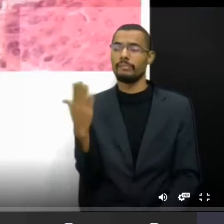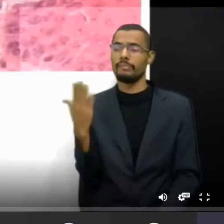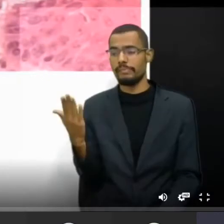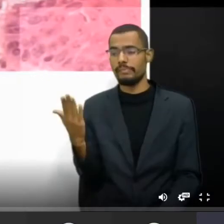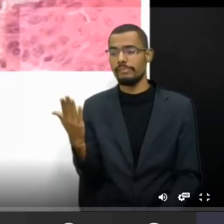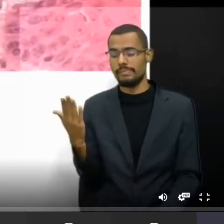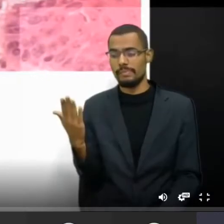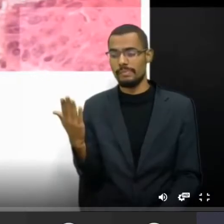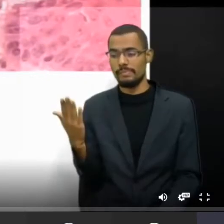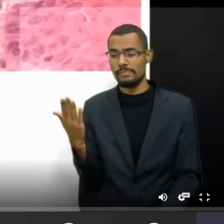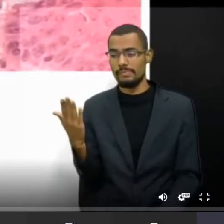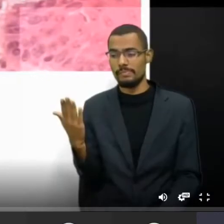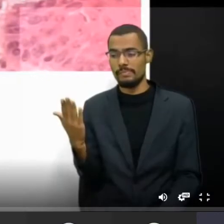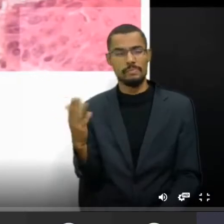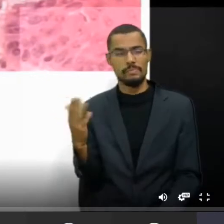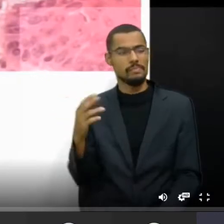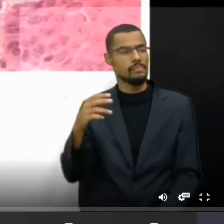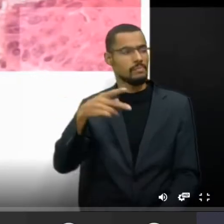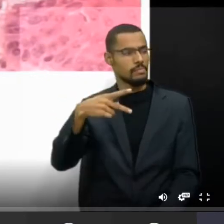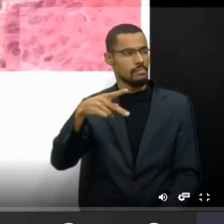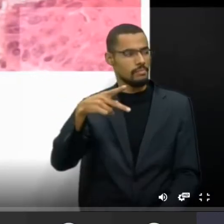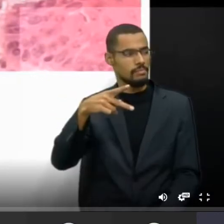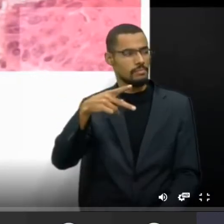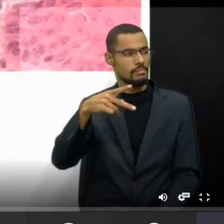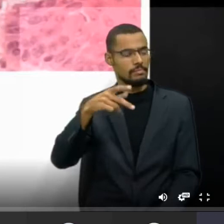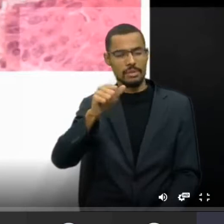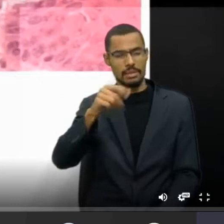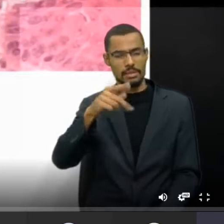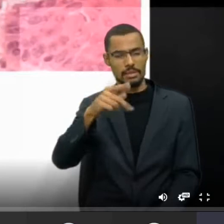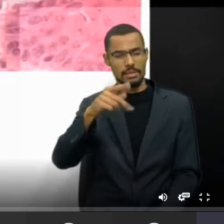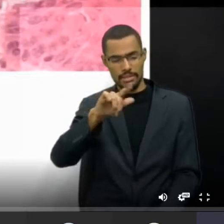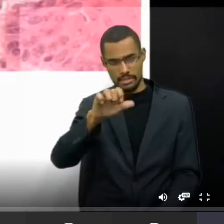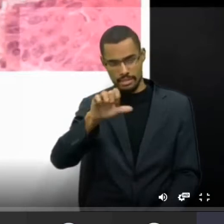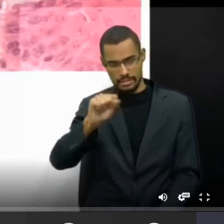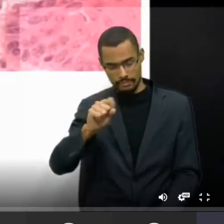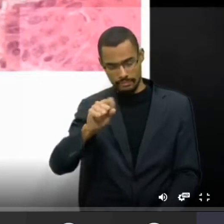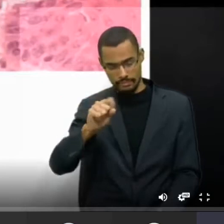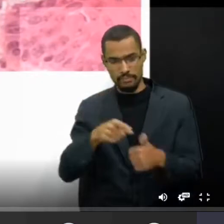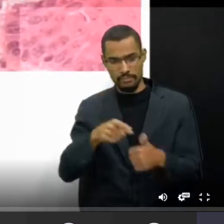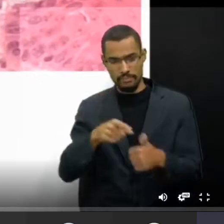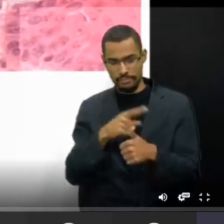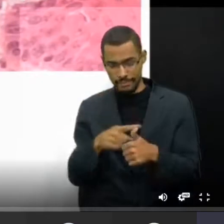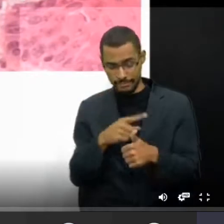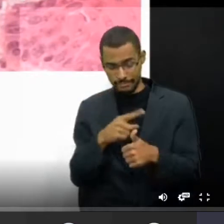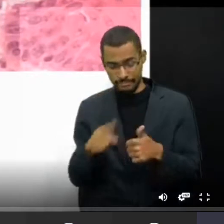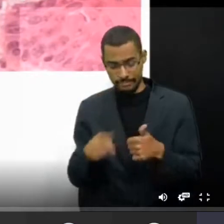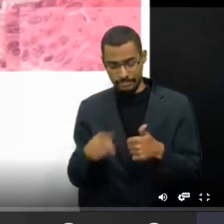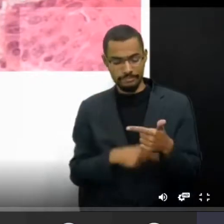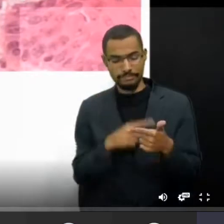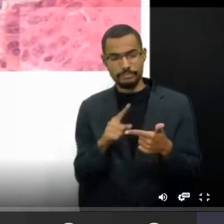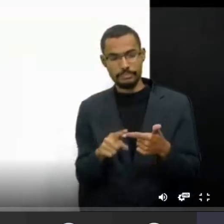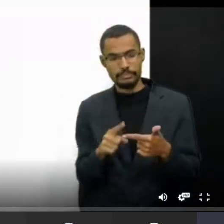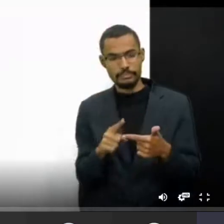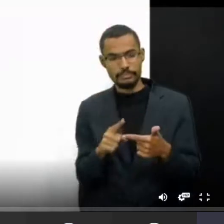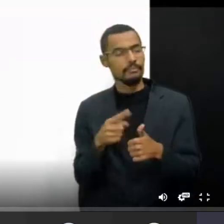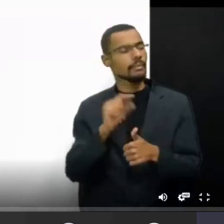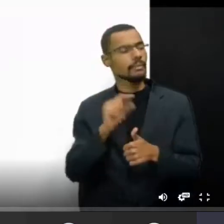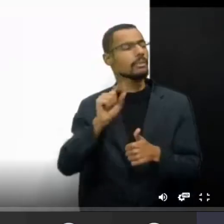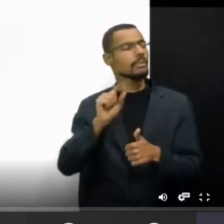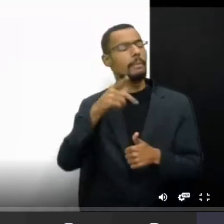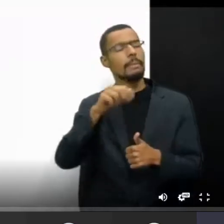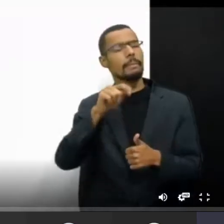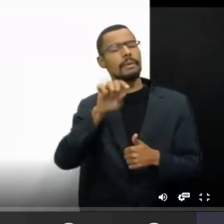botões, as papilas primeiro, então, observação das papilas. Então, nós